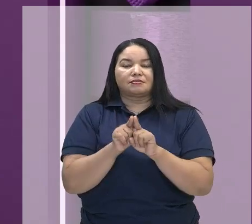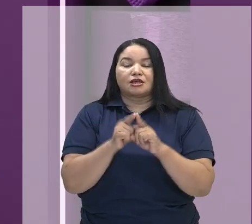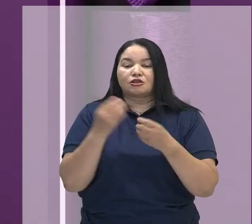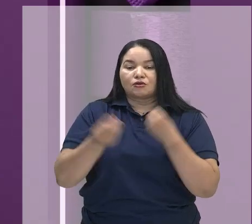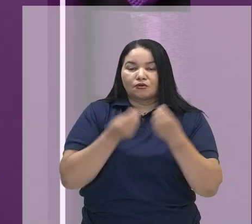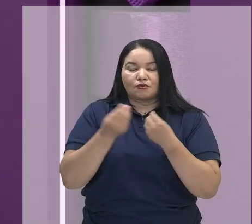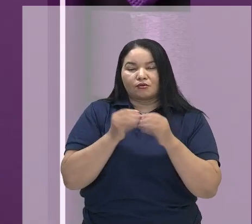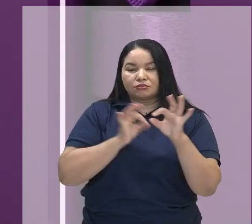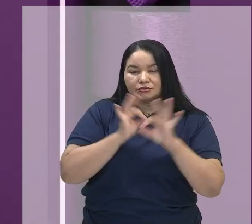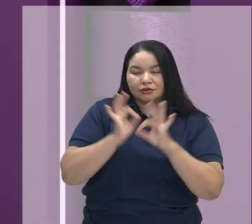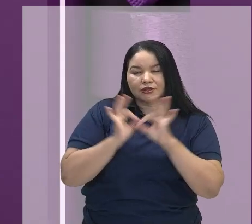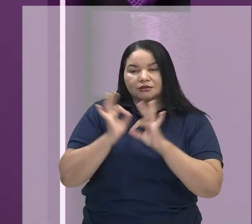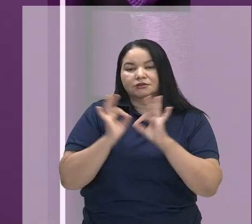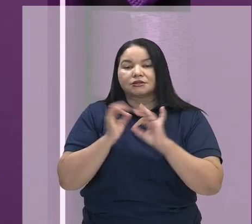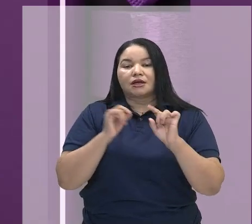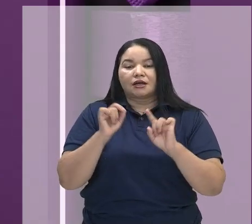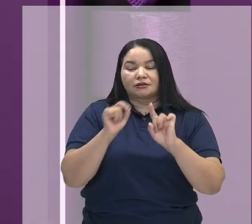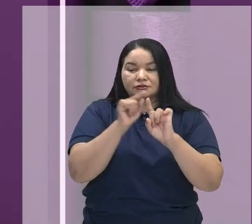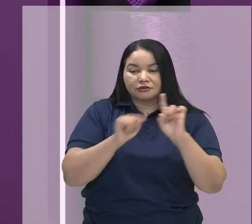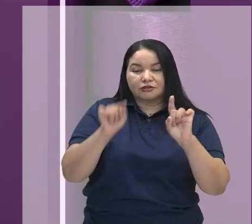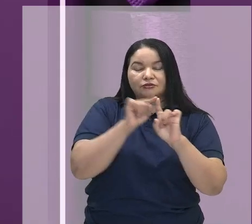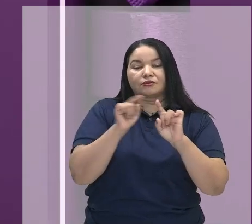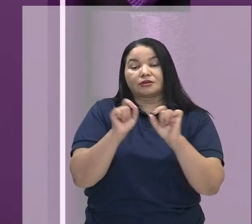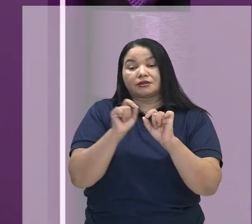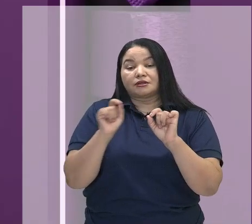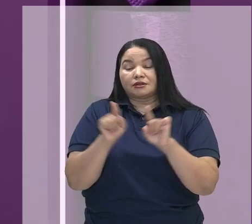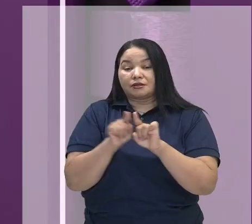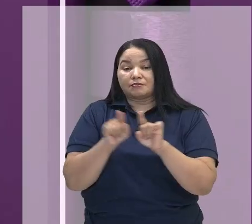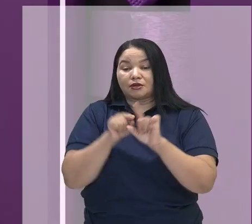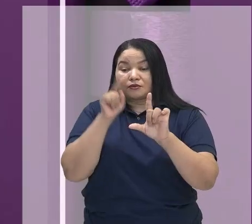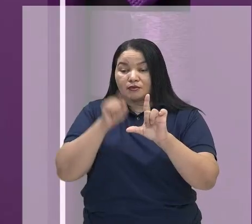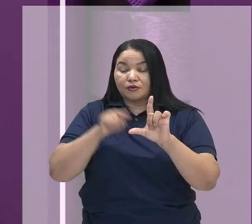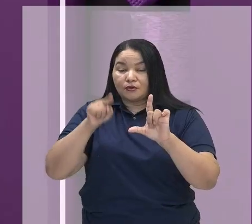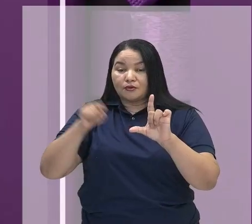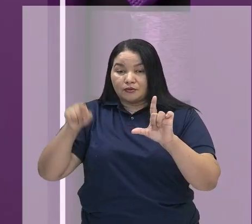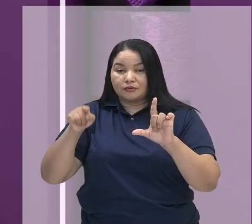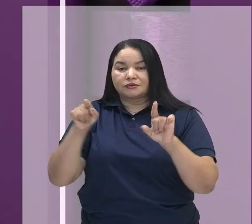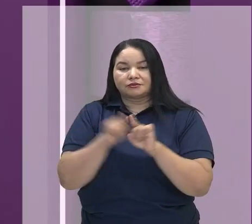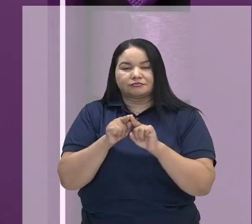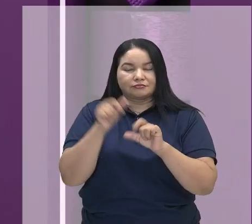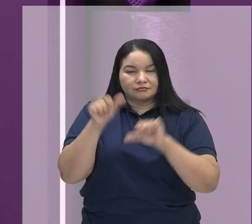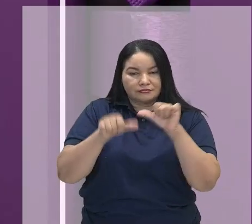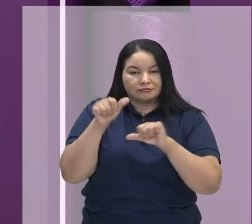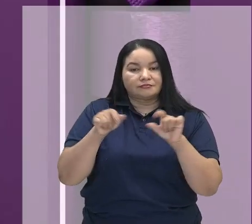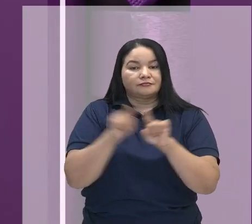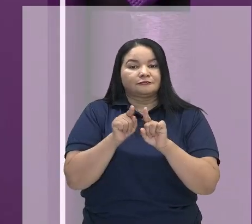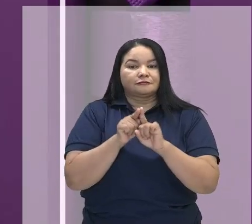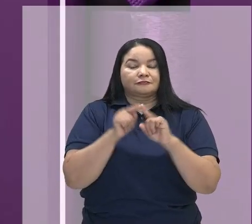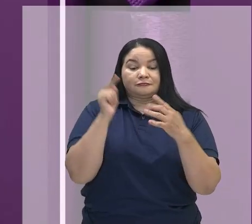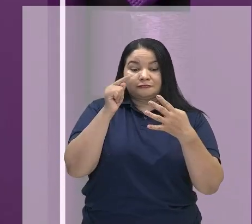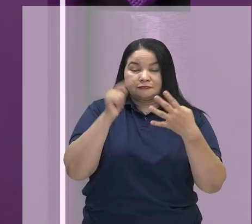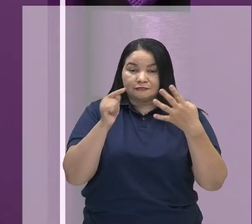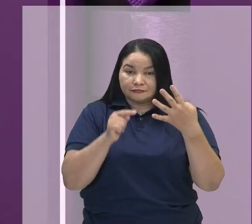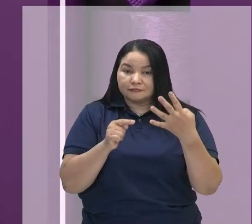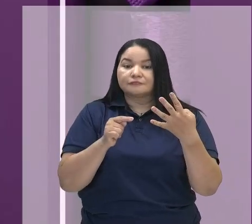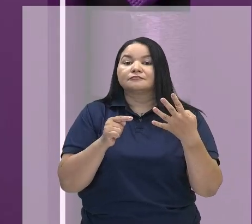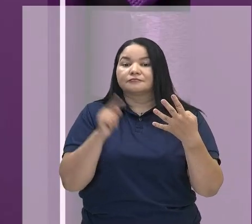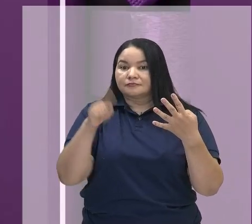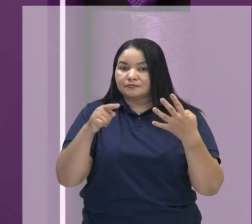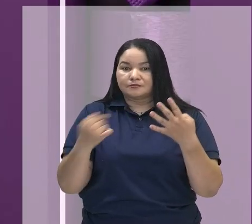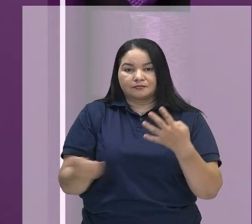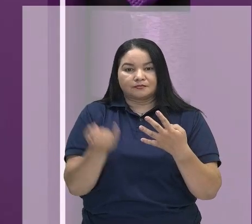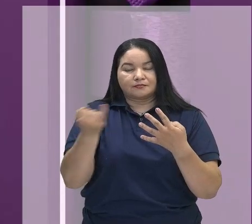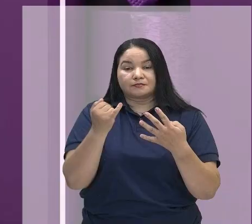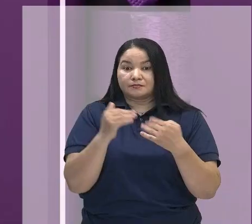gráfico de setores, o gráfico de linhas e como também analisar. E atentem-se aos elementos do gráfico, são muito importantes para